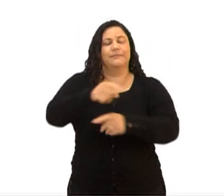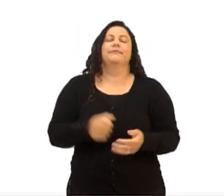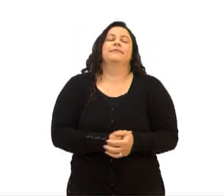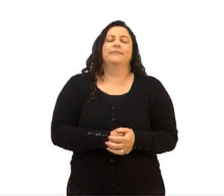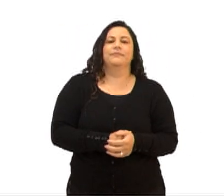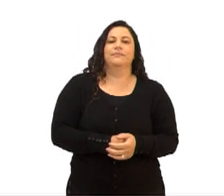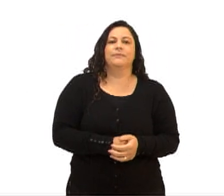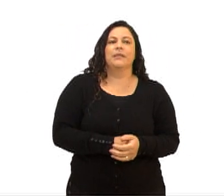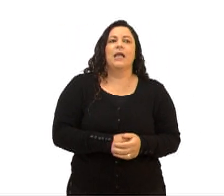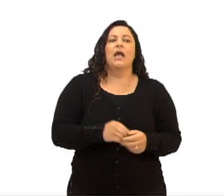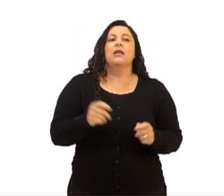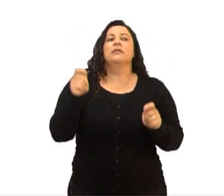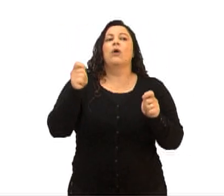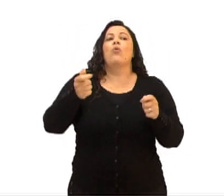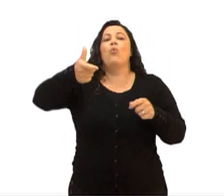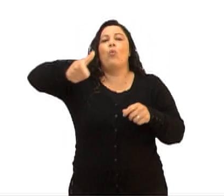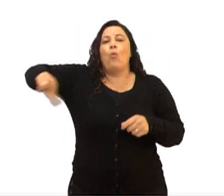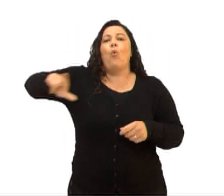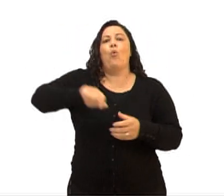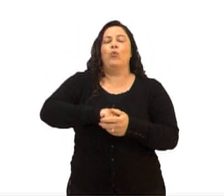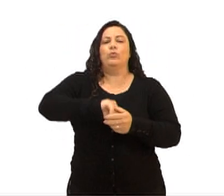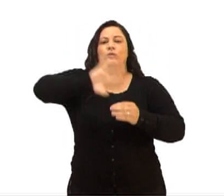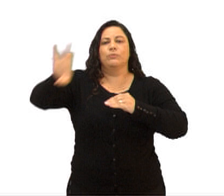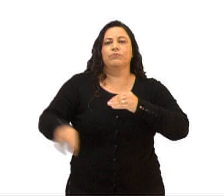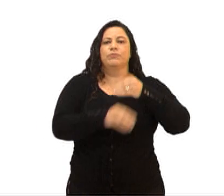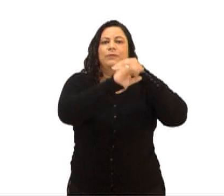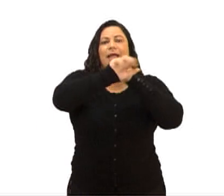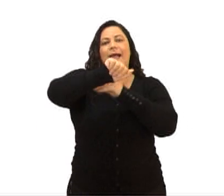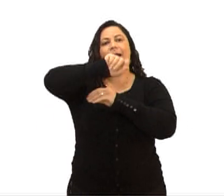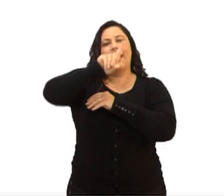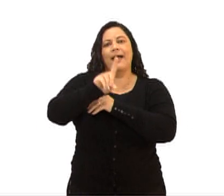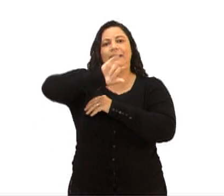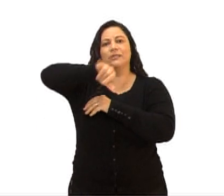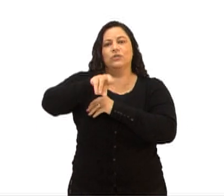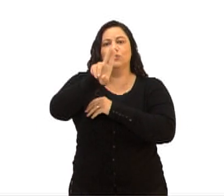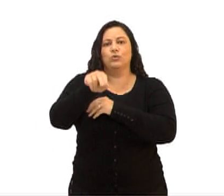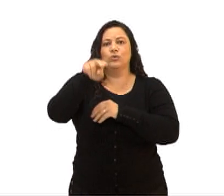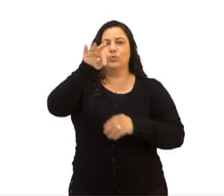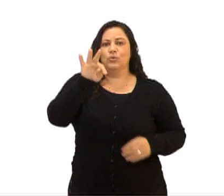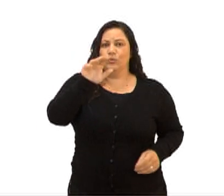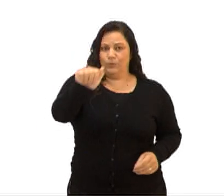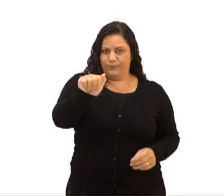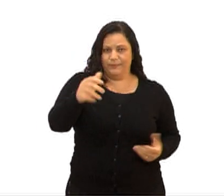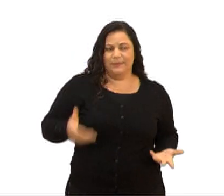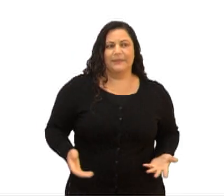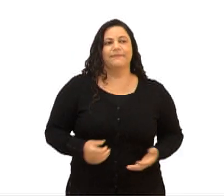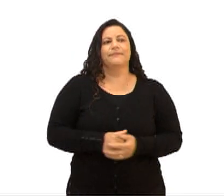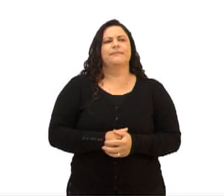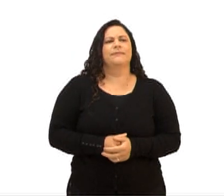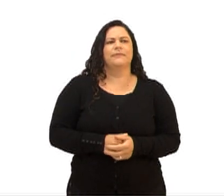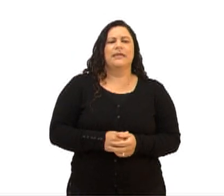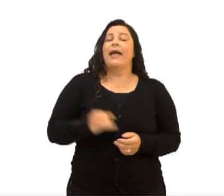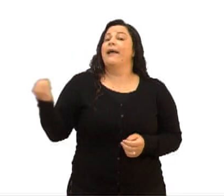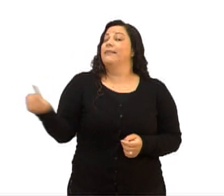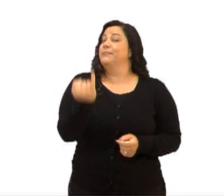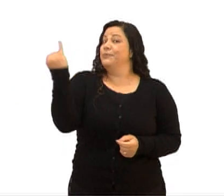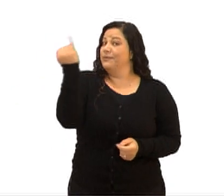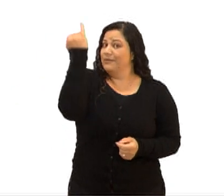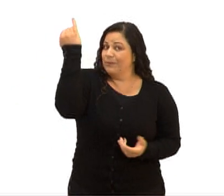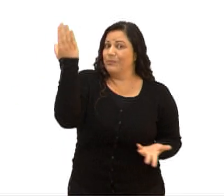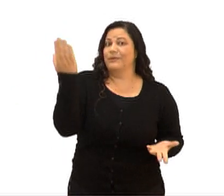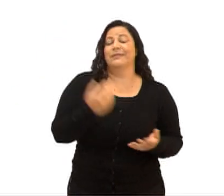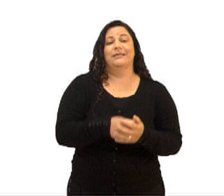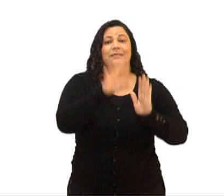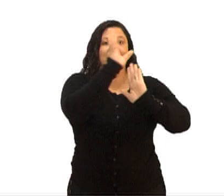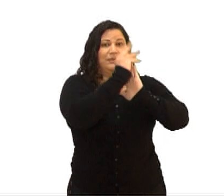resolução. Vamos trabalhar com matriz adjunta. Para você conhecer essa matriz adjunta, é muito importante que você conheça